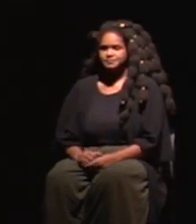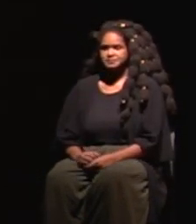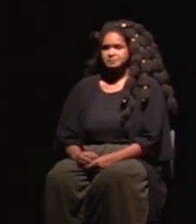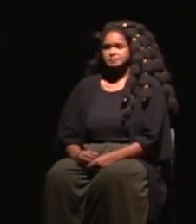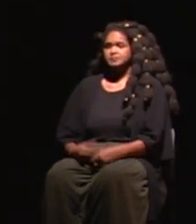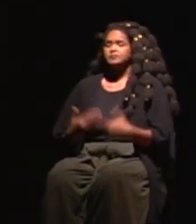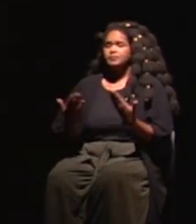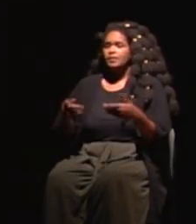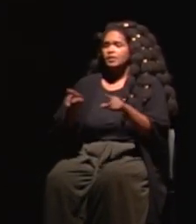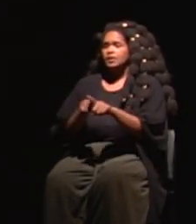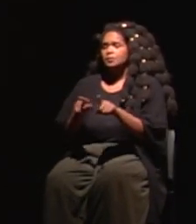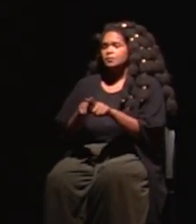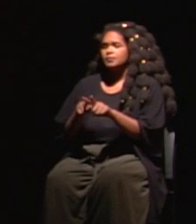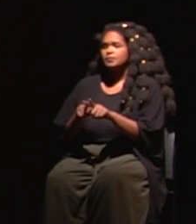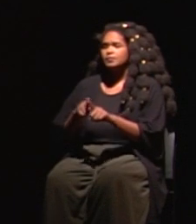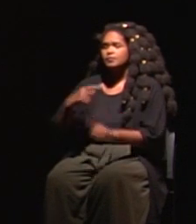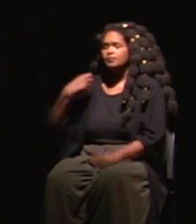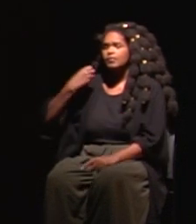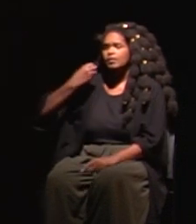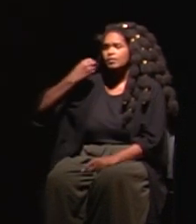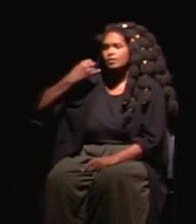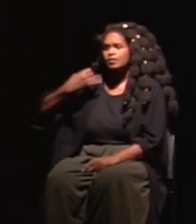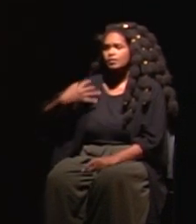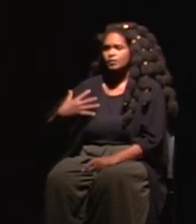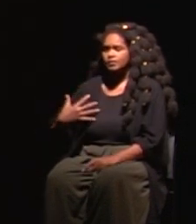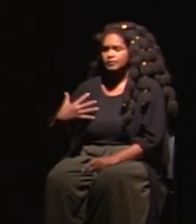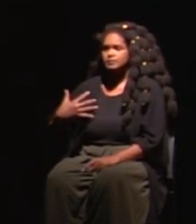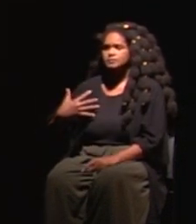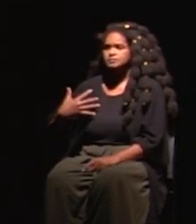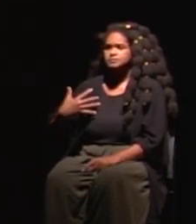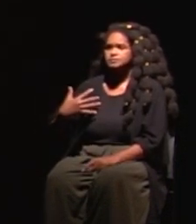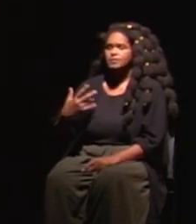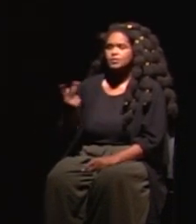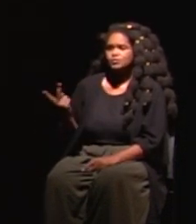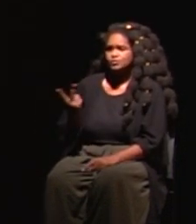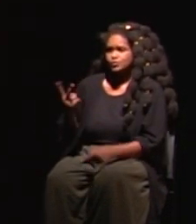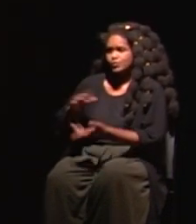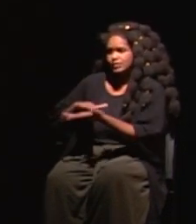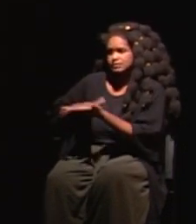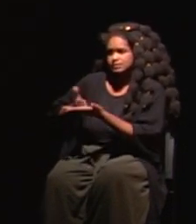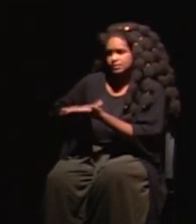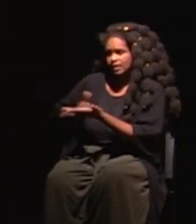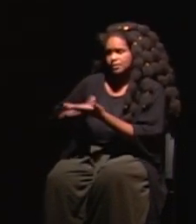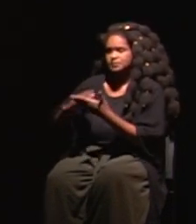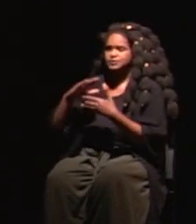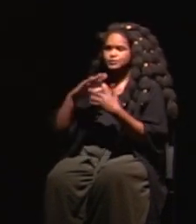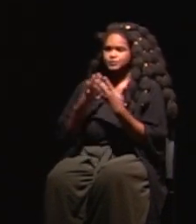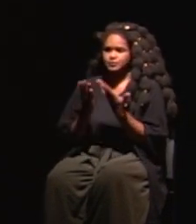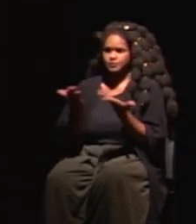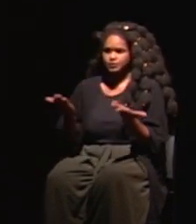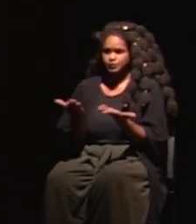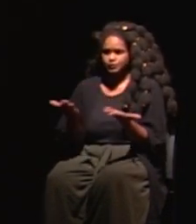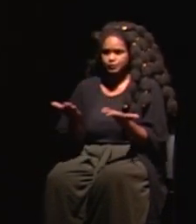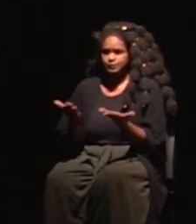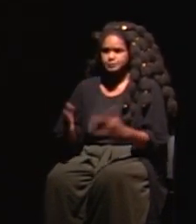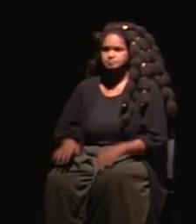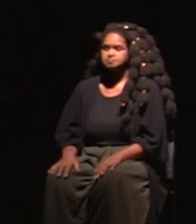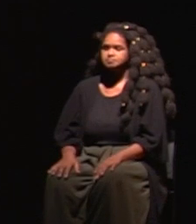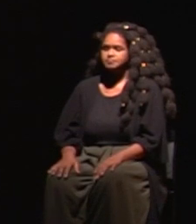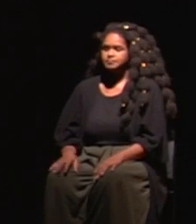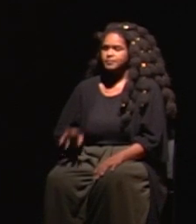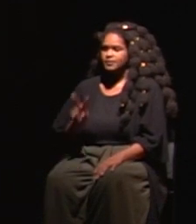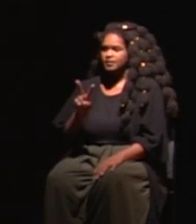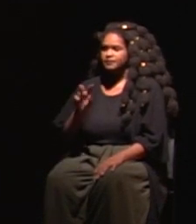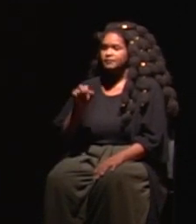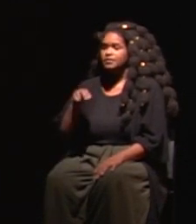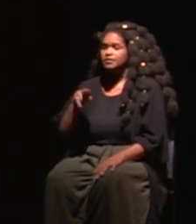Eu vou fazer também a autodescrição das duas intérpretes de Libras.